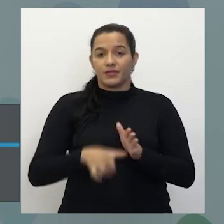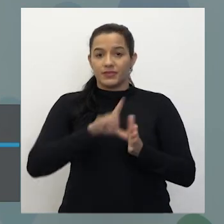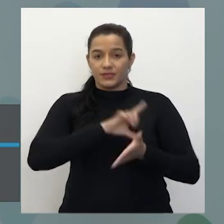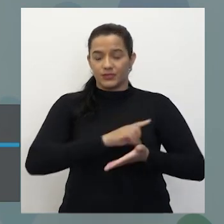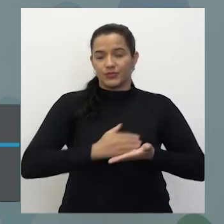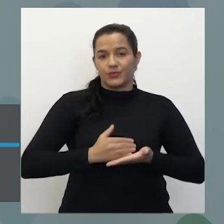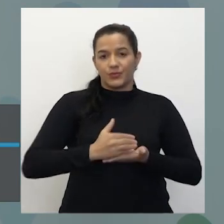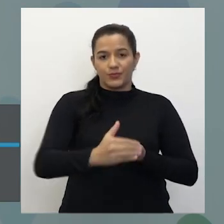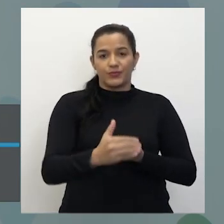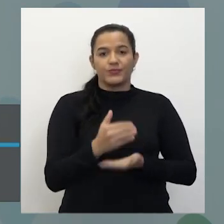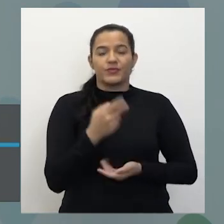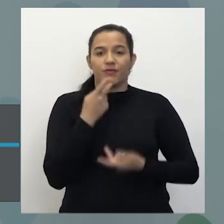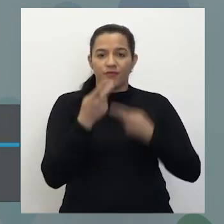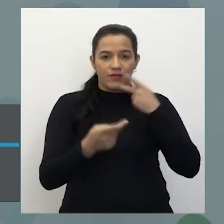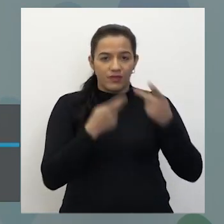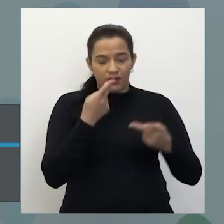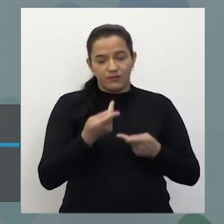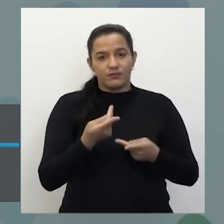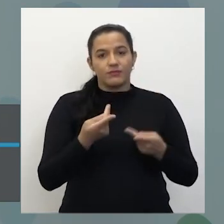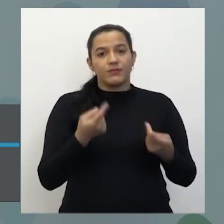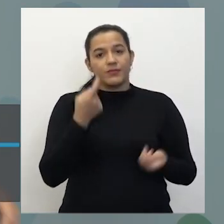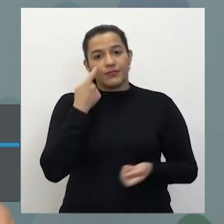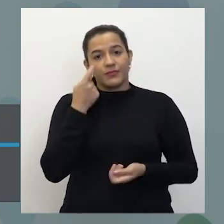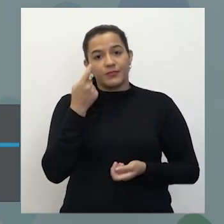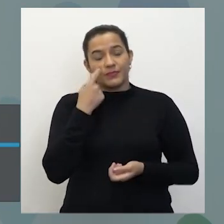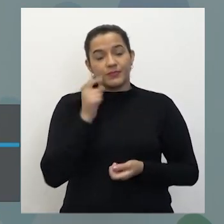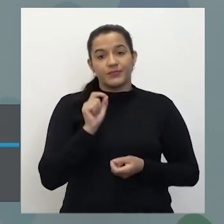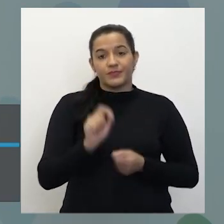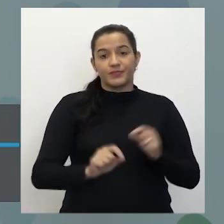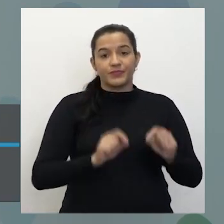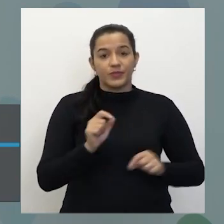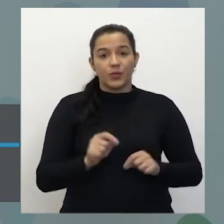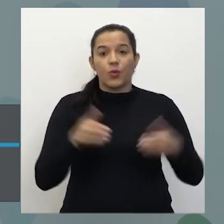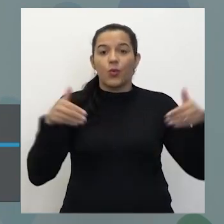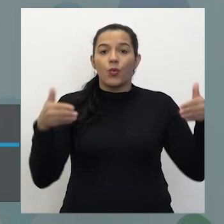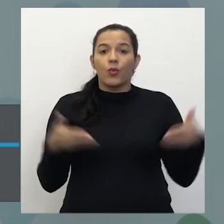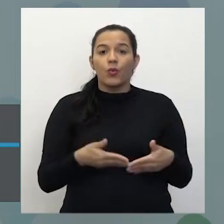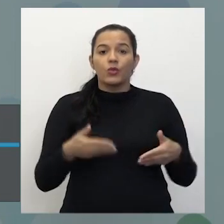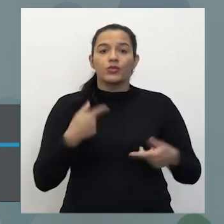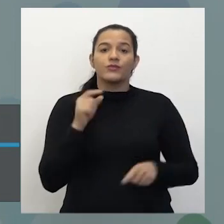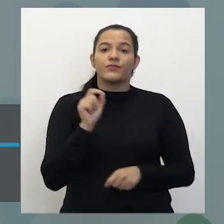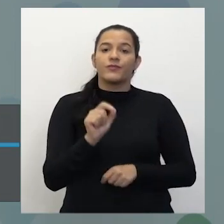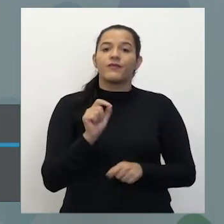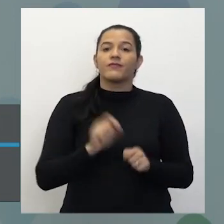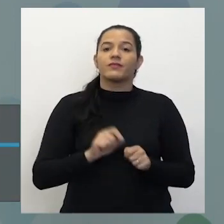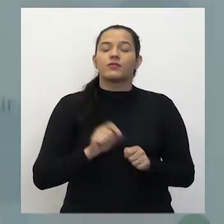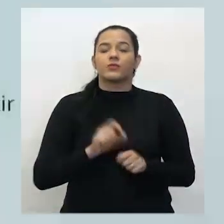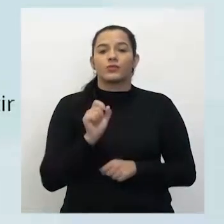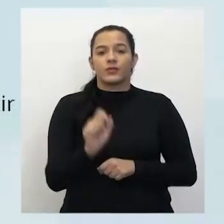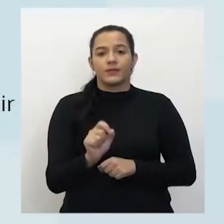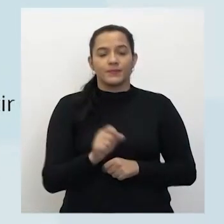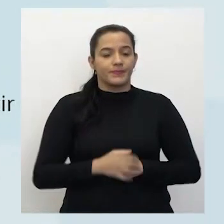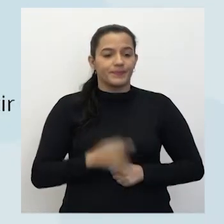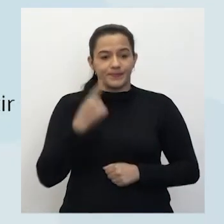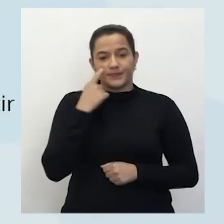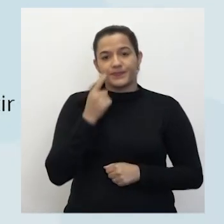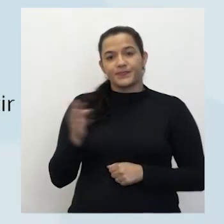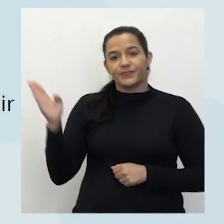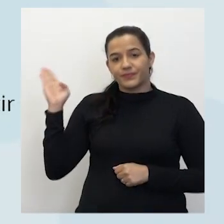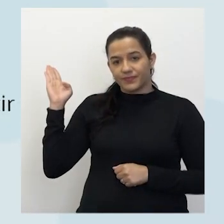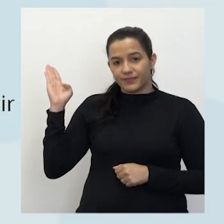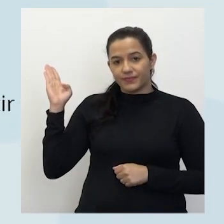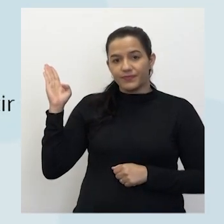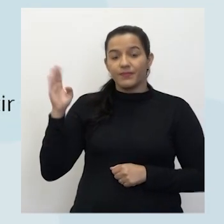a falar, antecipar um pouco da aula, vamos para o que nós faremos hoje. O que faremos hoje?